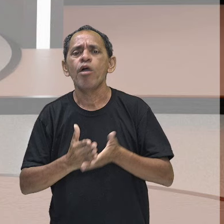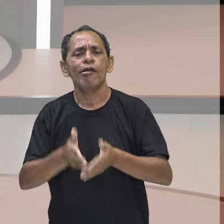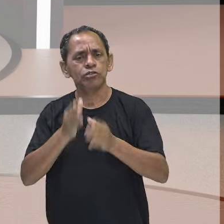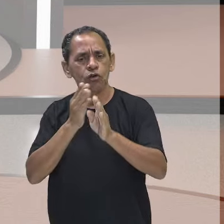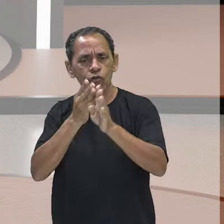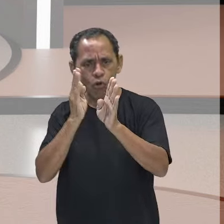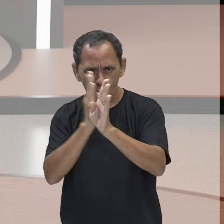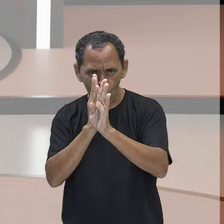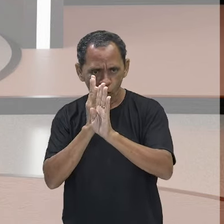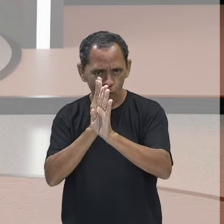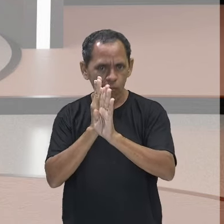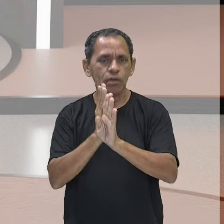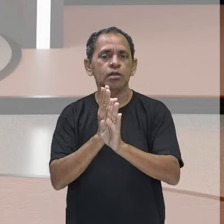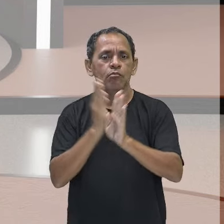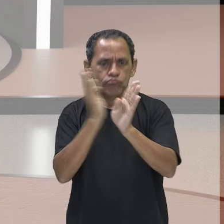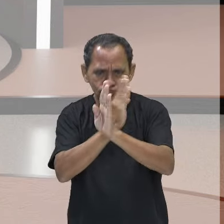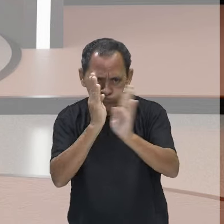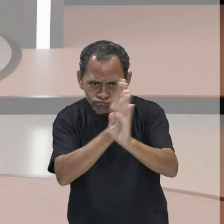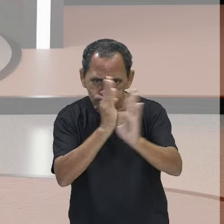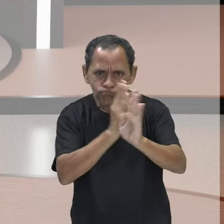ela passa a adquirir